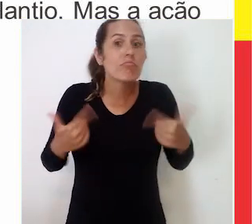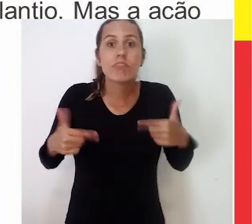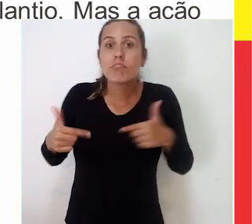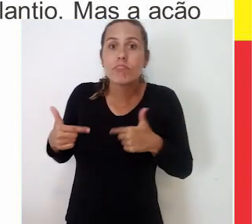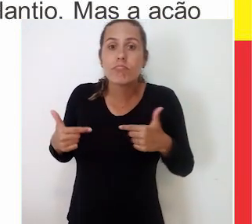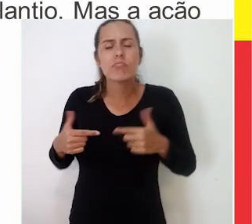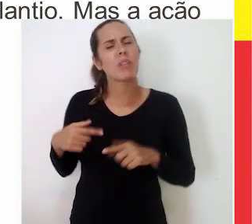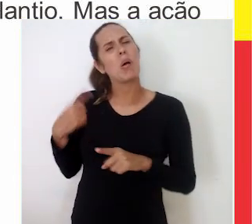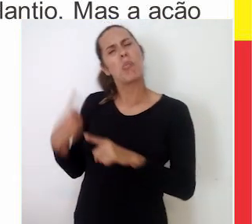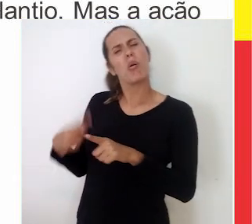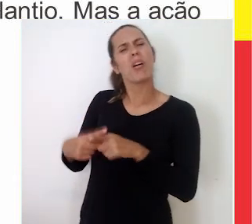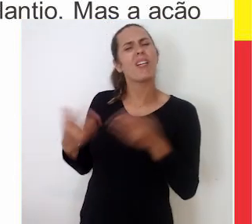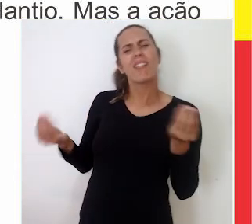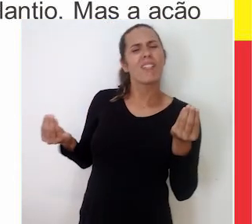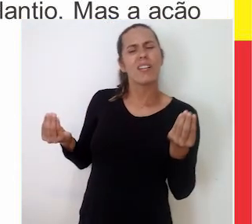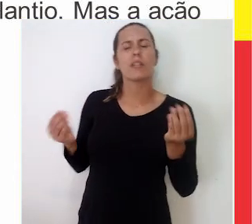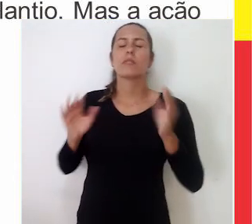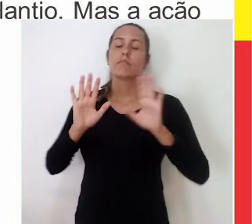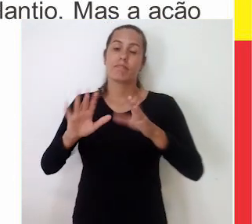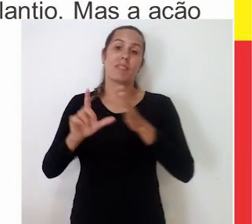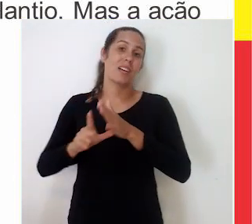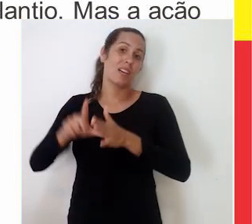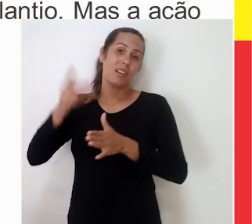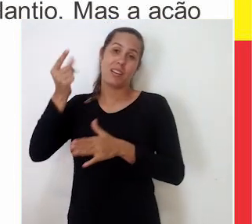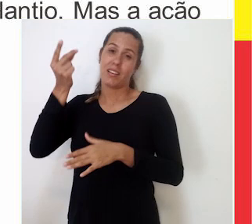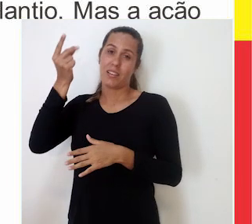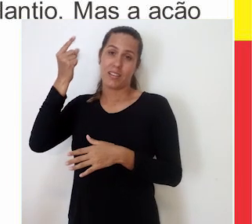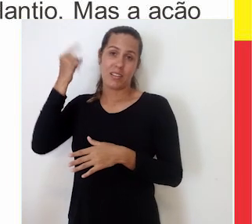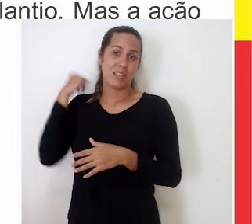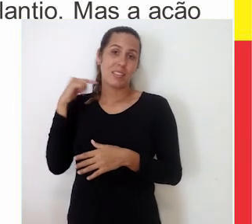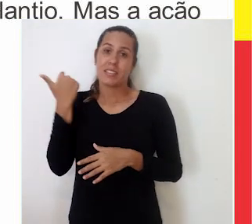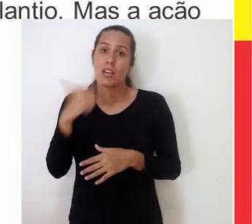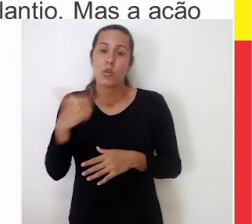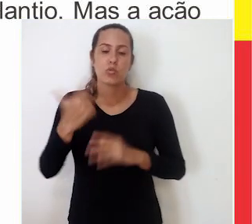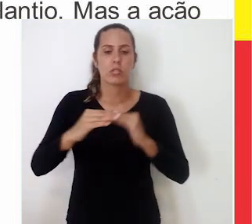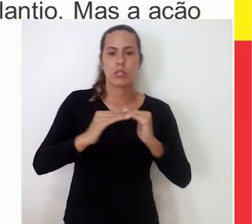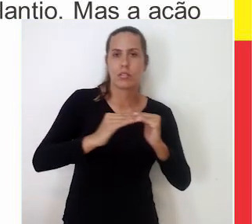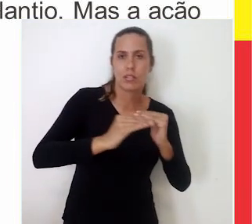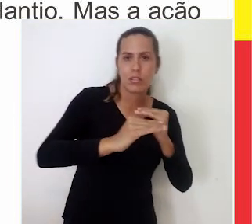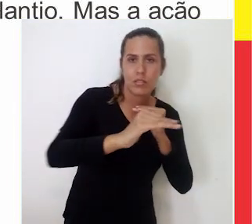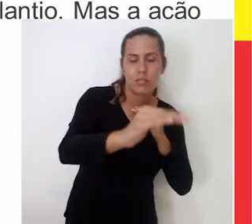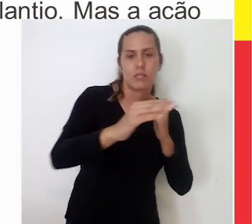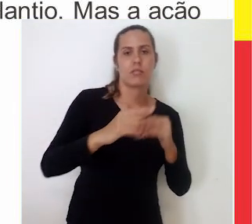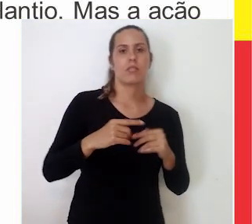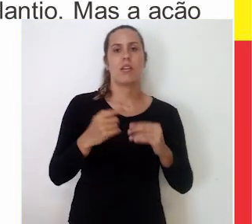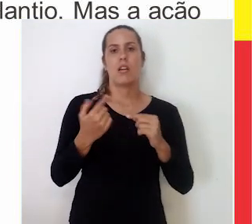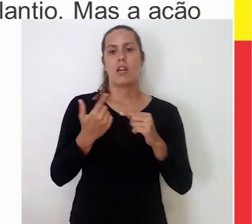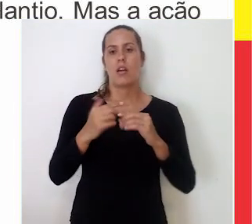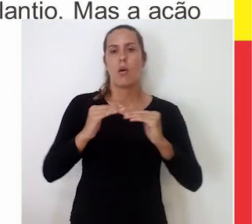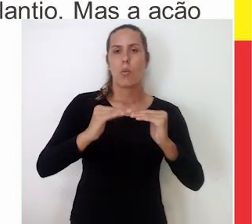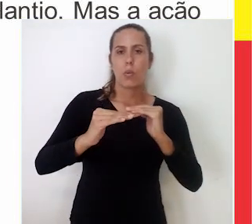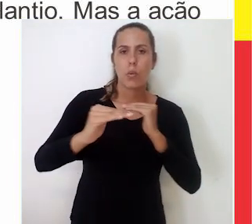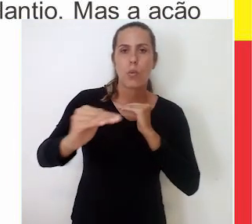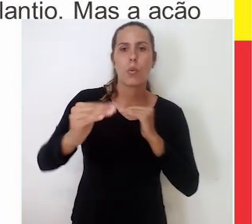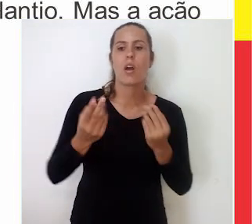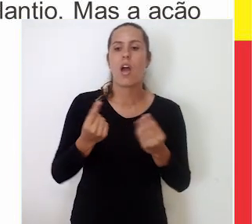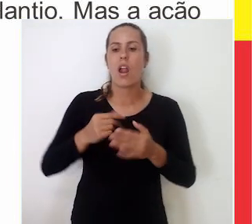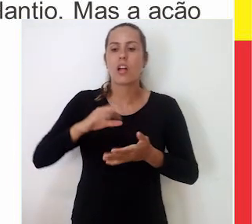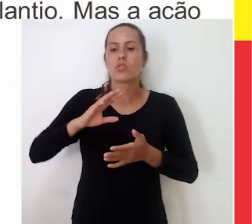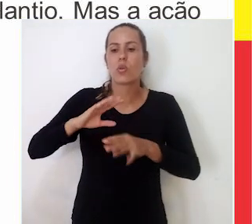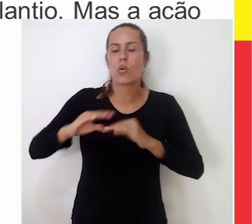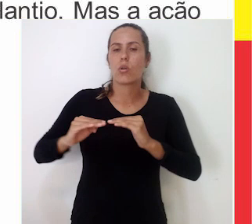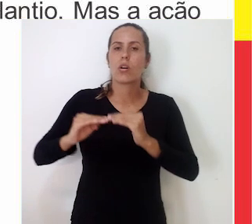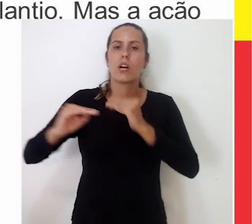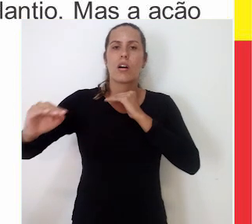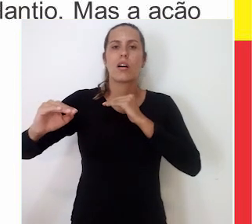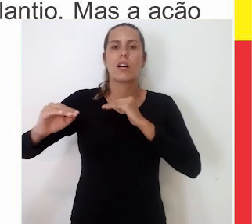Dantas? Porque antigamente não existia asfalto, não existia concreto, existia o solo,